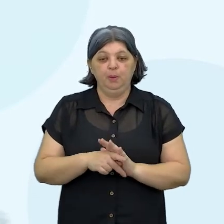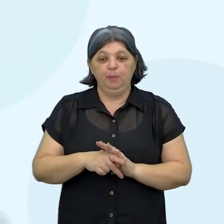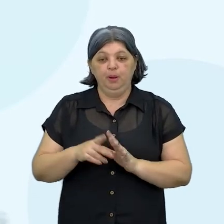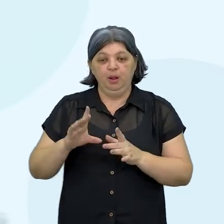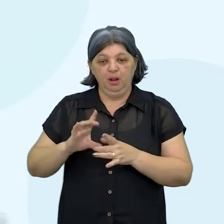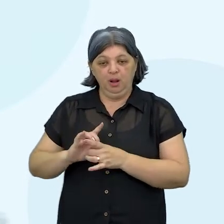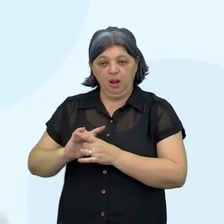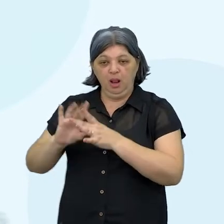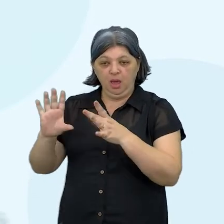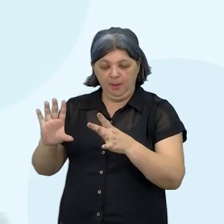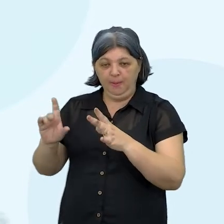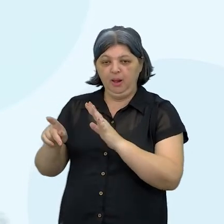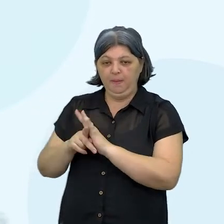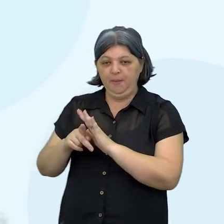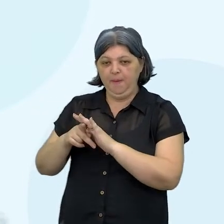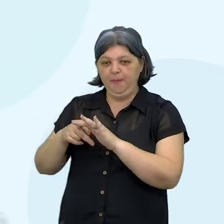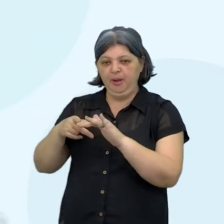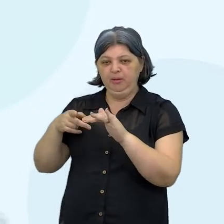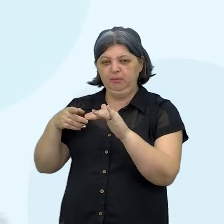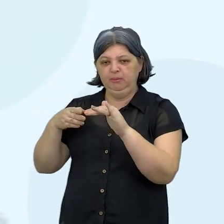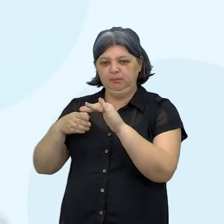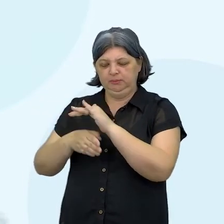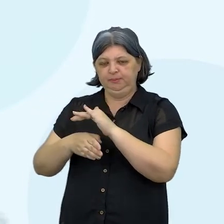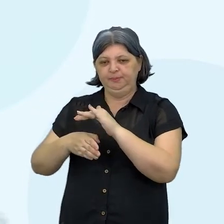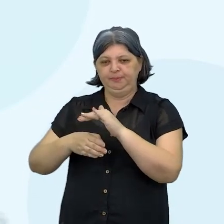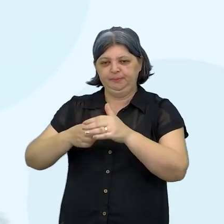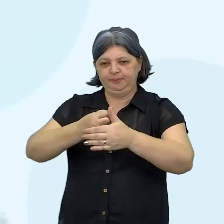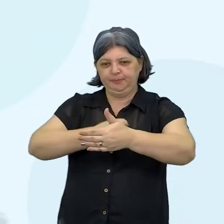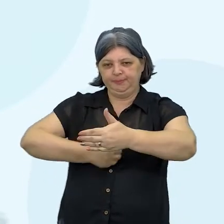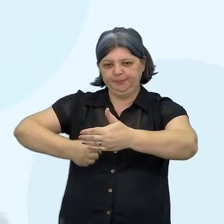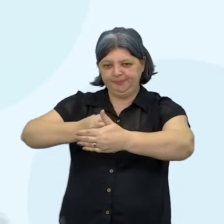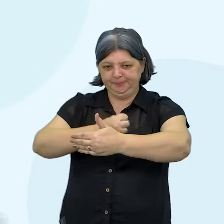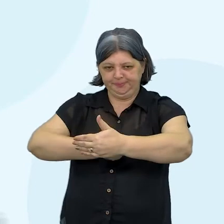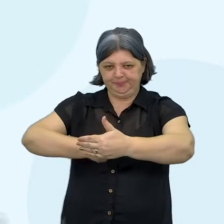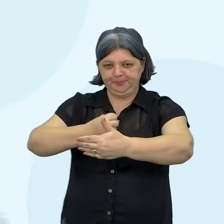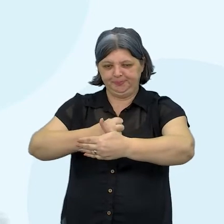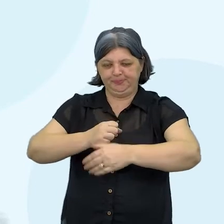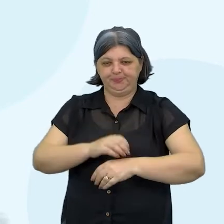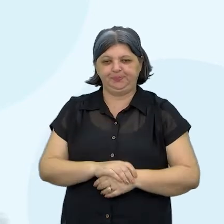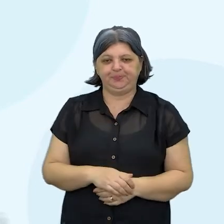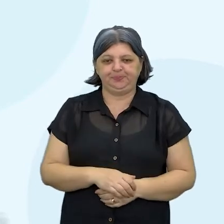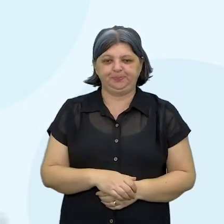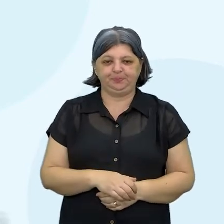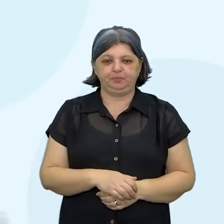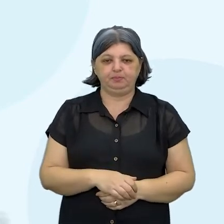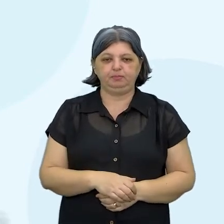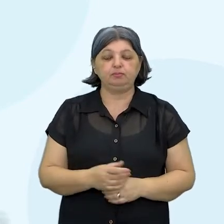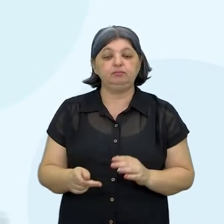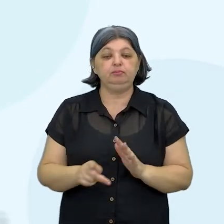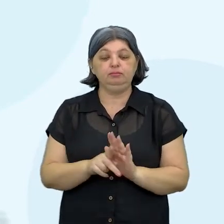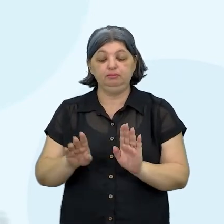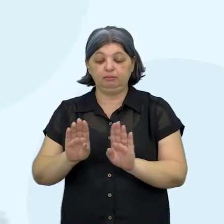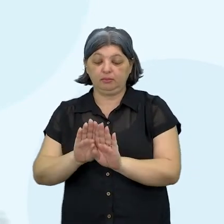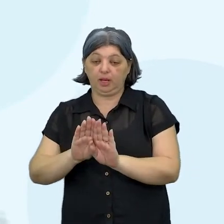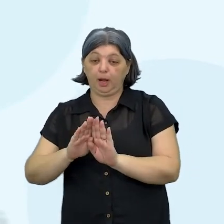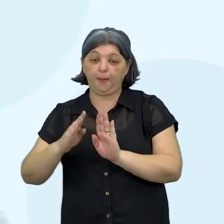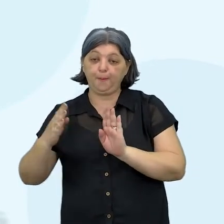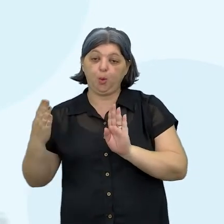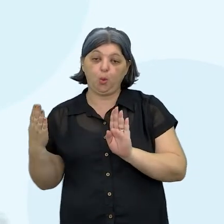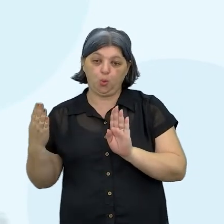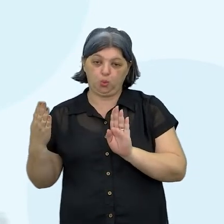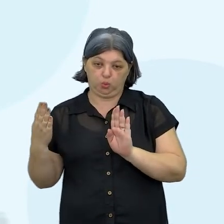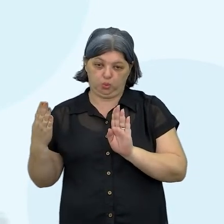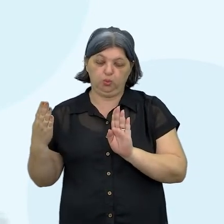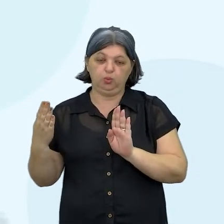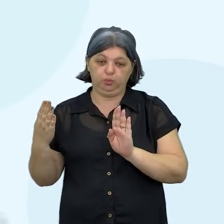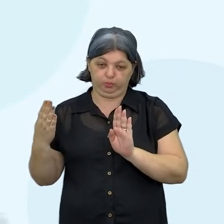estar entrando e acessando a cozinha, tá? Aqui eu coloquei uma porta aqui para a